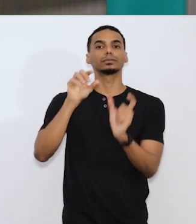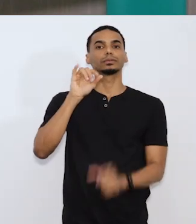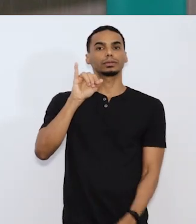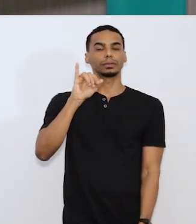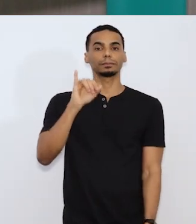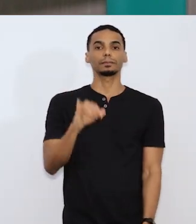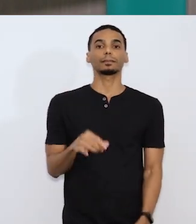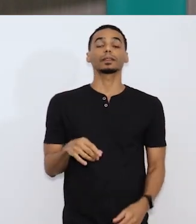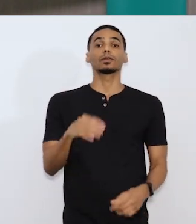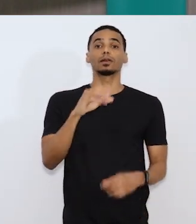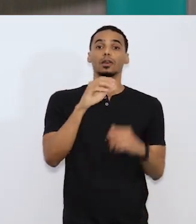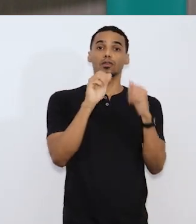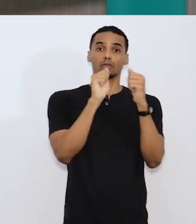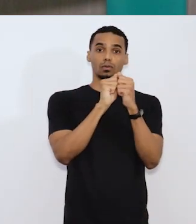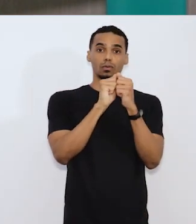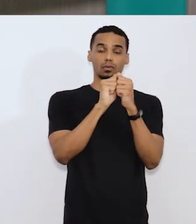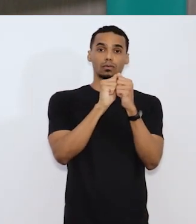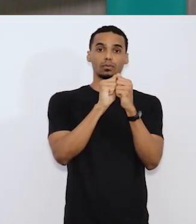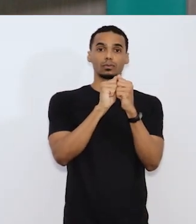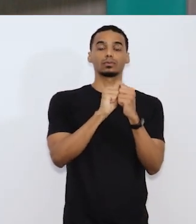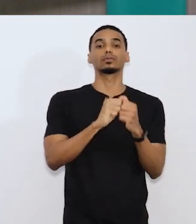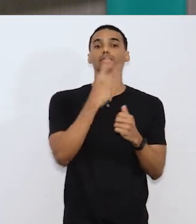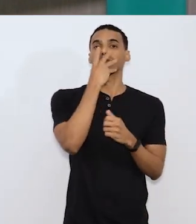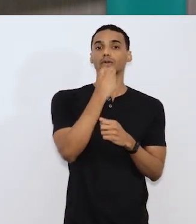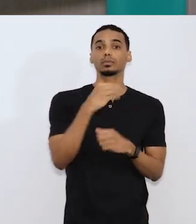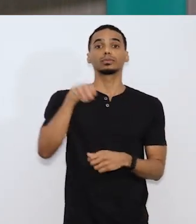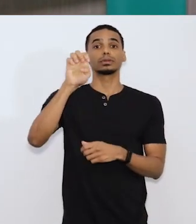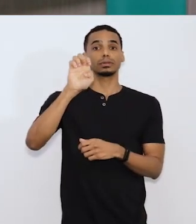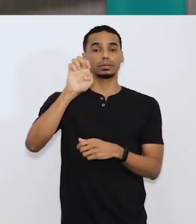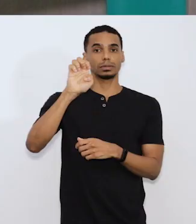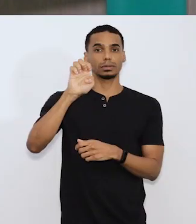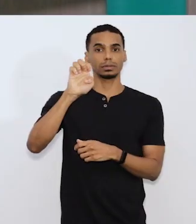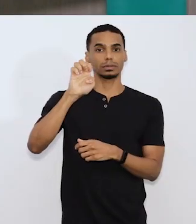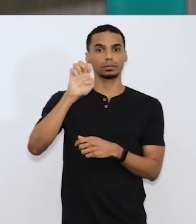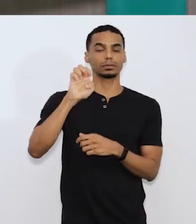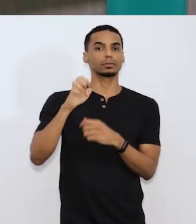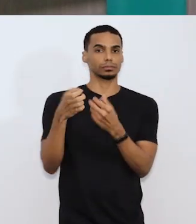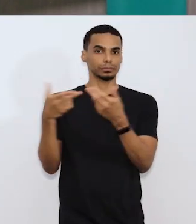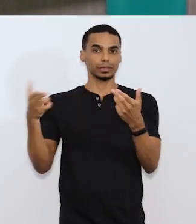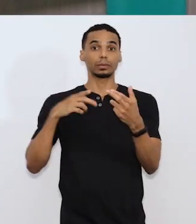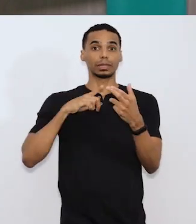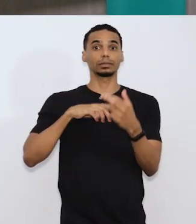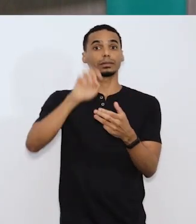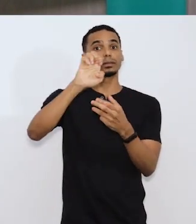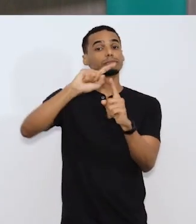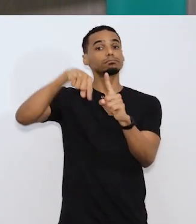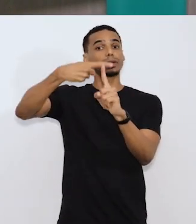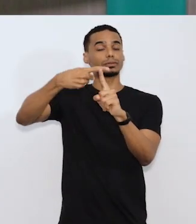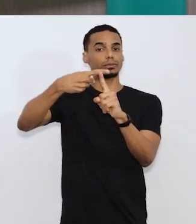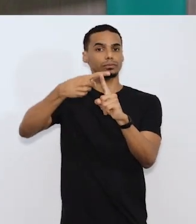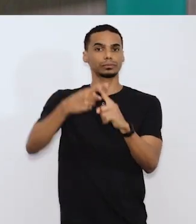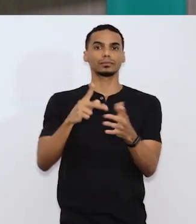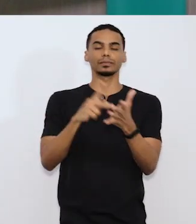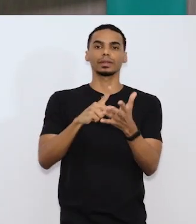com lobos e ogros. Então, eu tenho aí nessa expressão a adição, a soma dessas duas